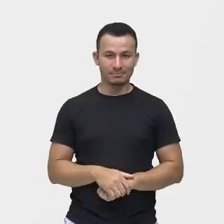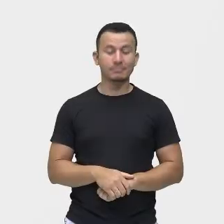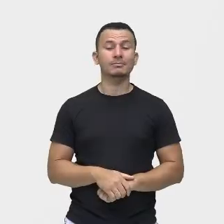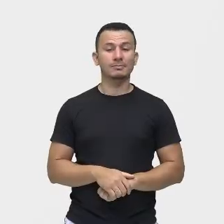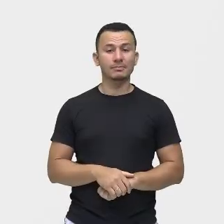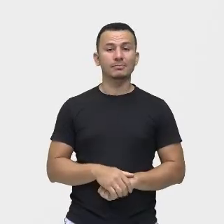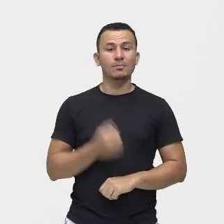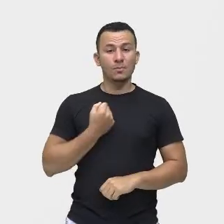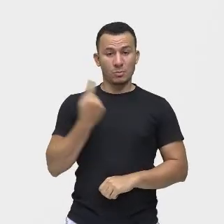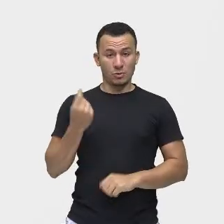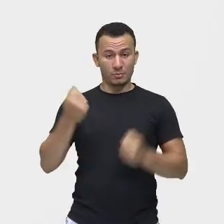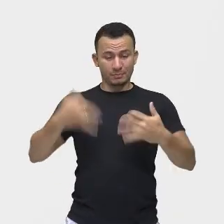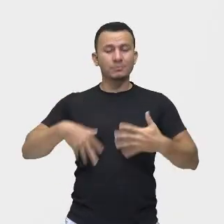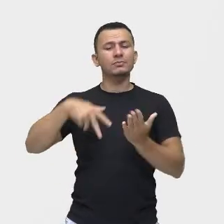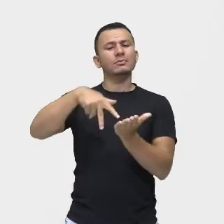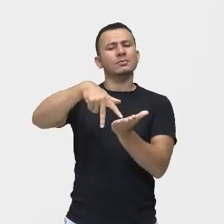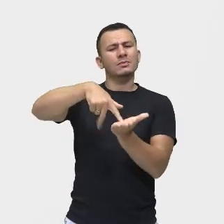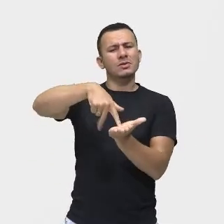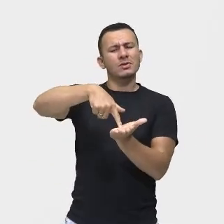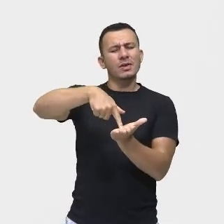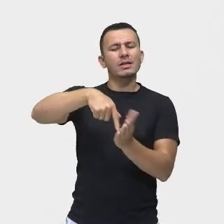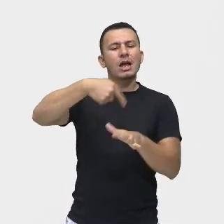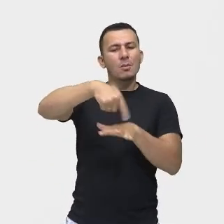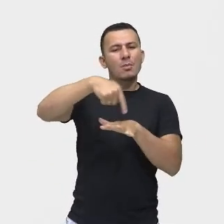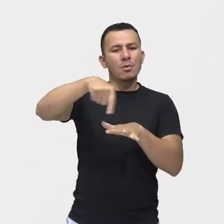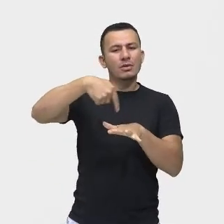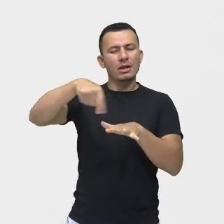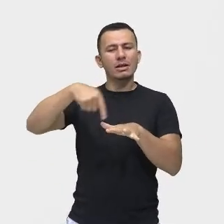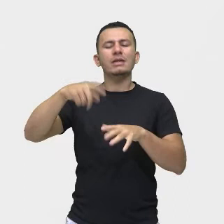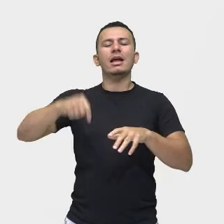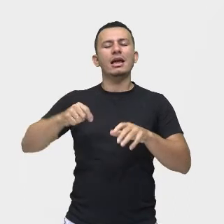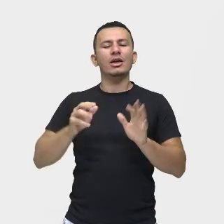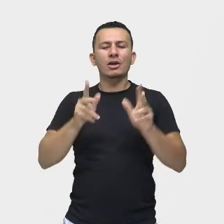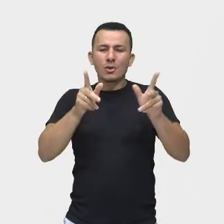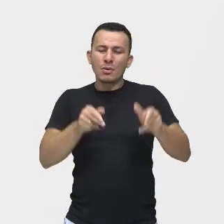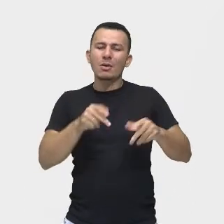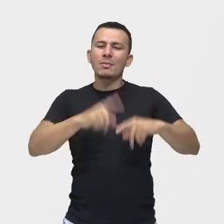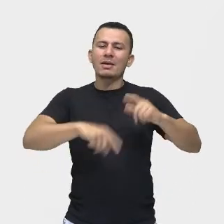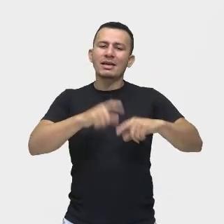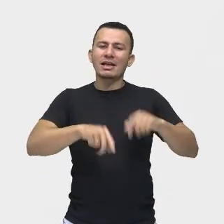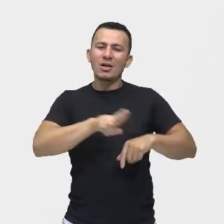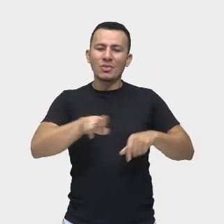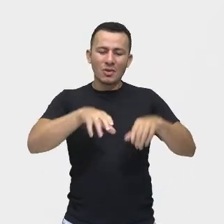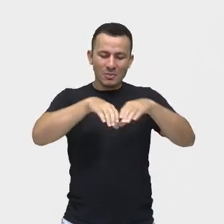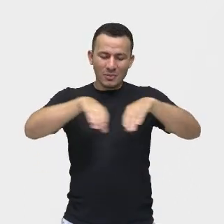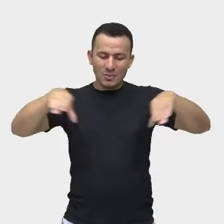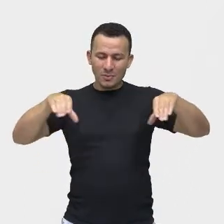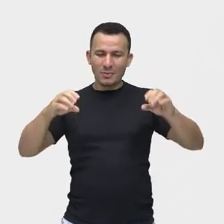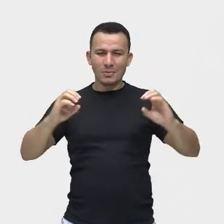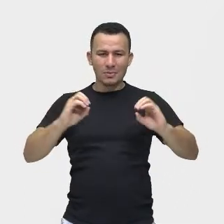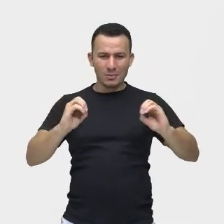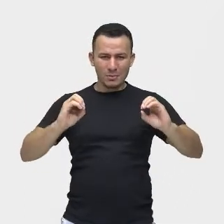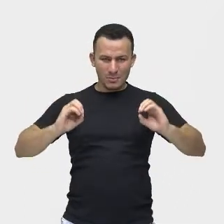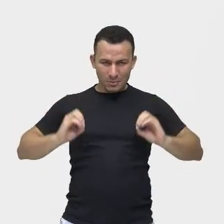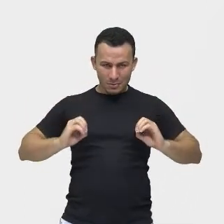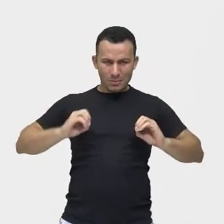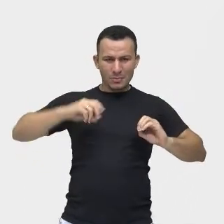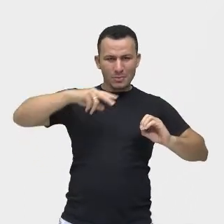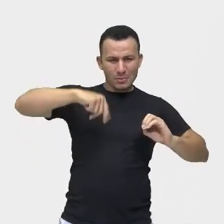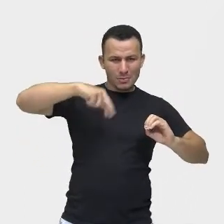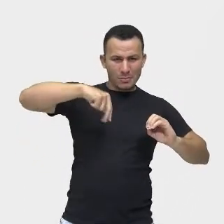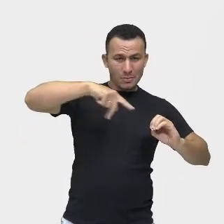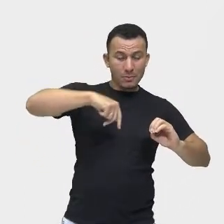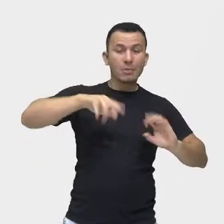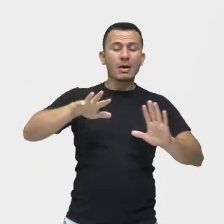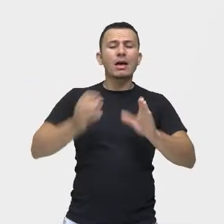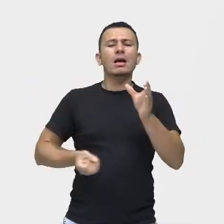O skate é uma modalidade que leva o mesmo nome do objeto utilizado para praticá-lo. Mas de onde ele surgiu?